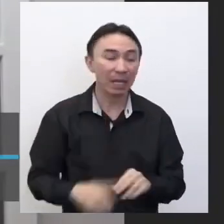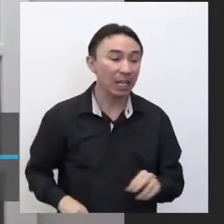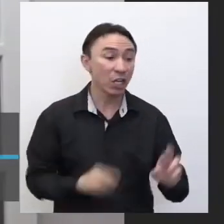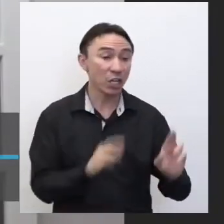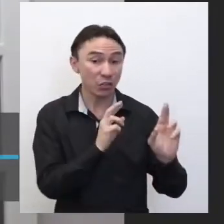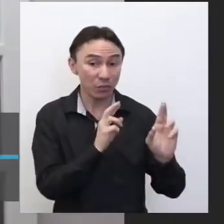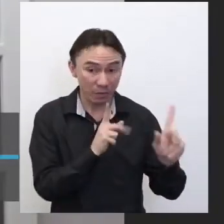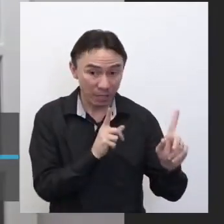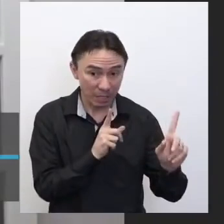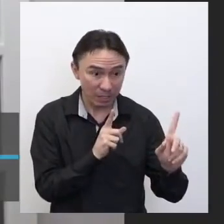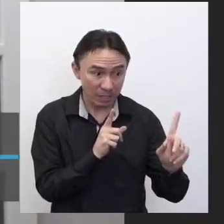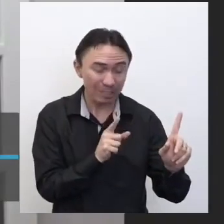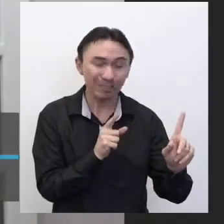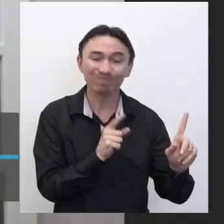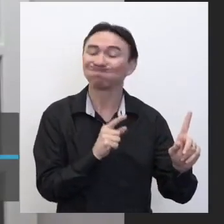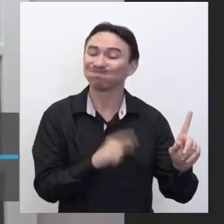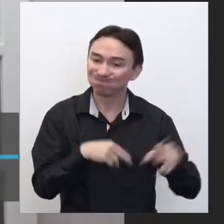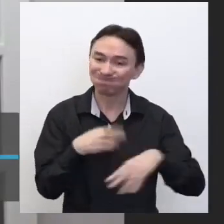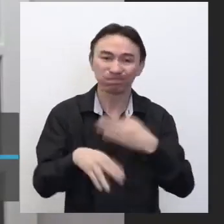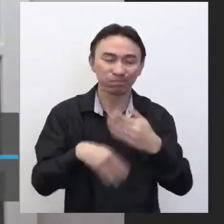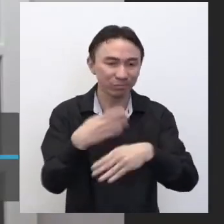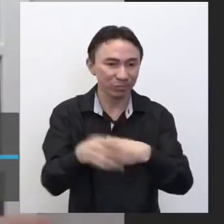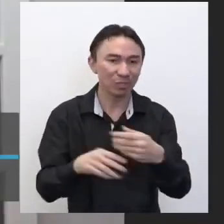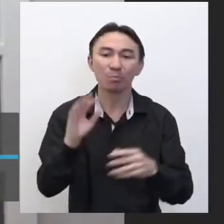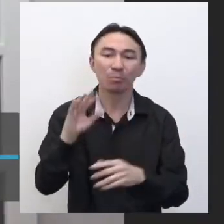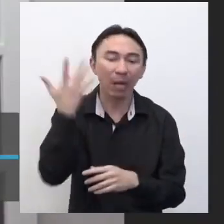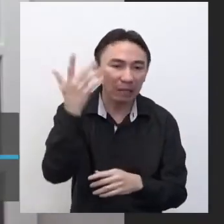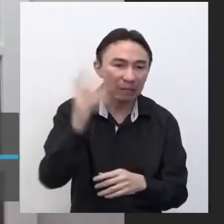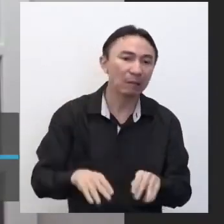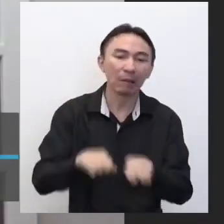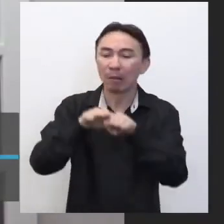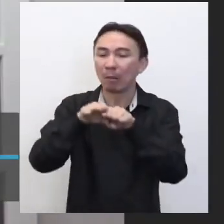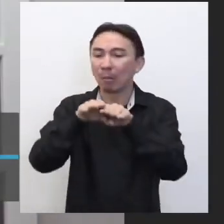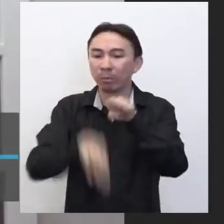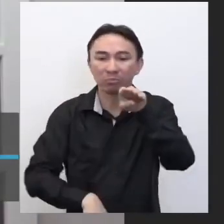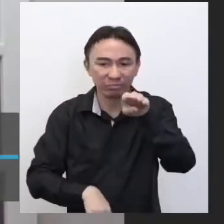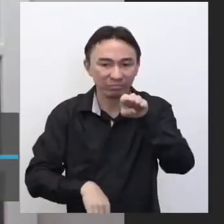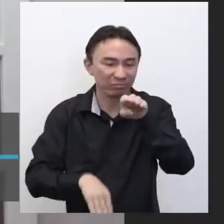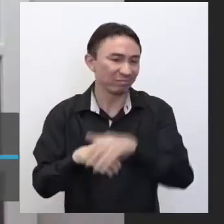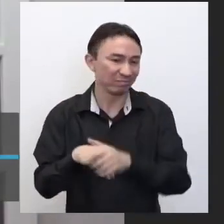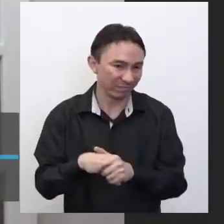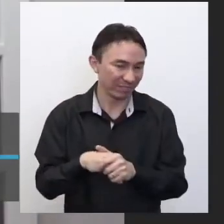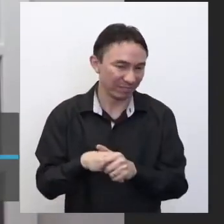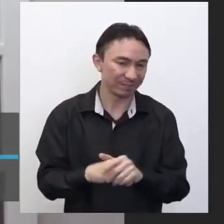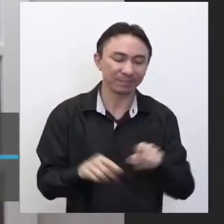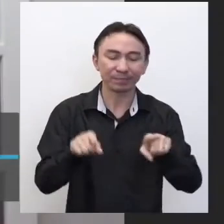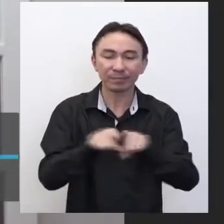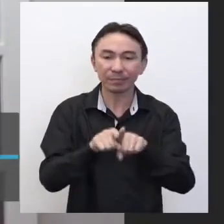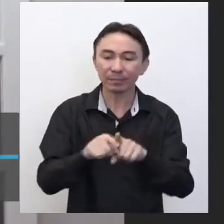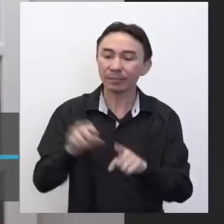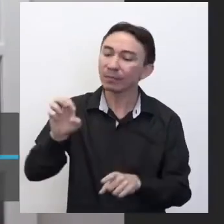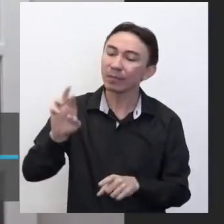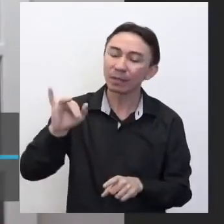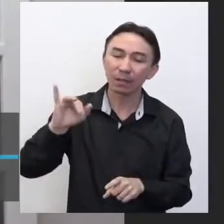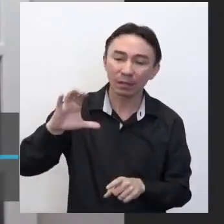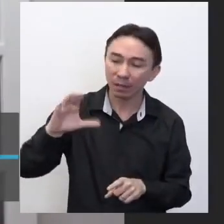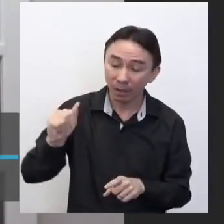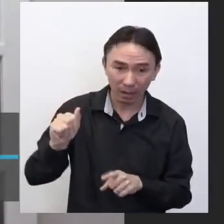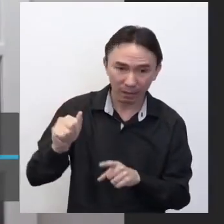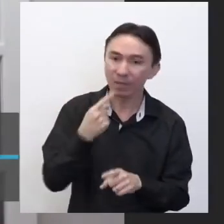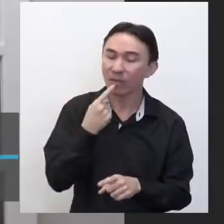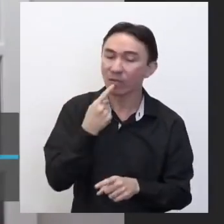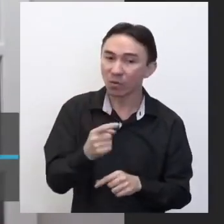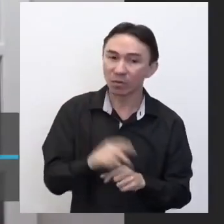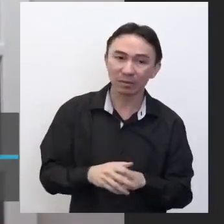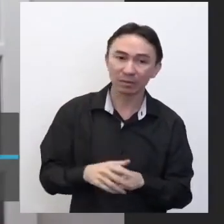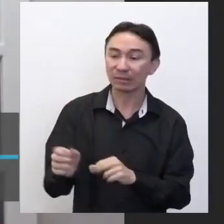João, é a diferença que gera a desigualdade que nós temos na sociedade. A Érica Kailan, ela colocou uma coisa interessante, ela disse